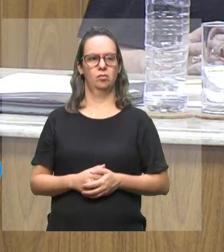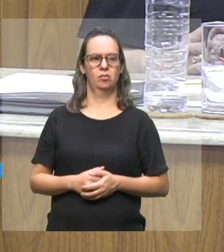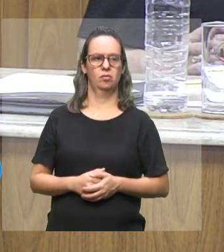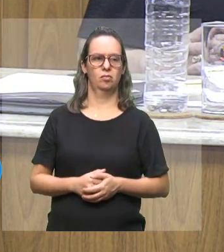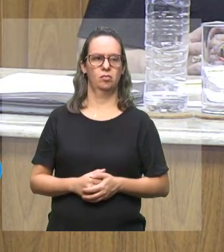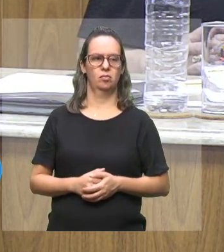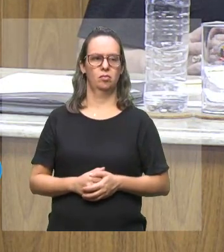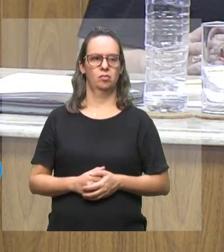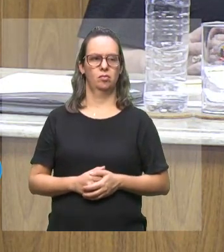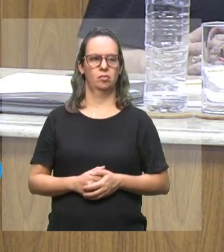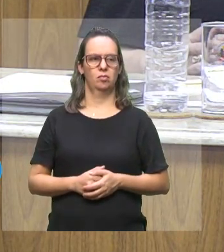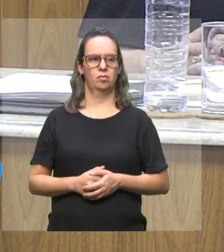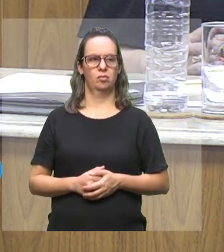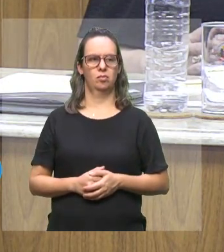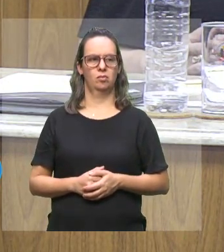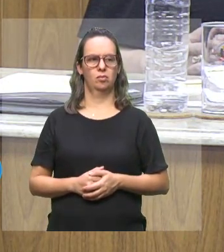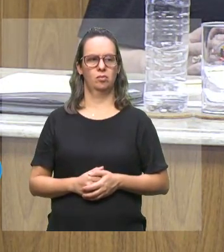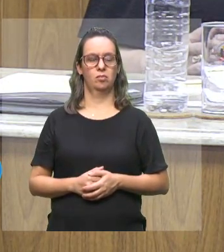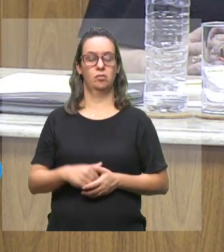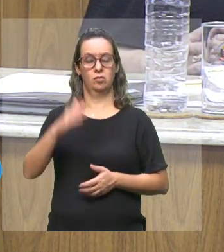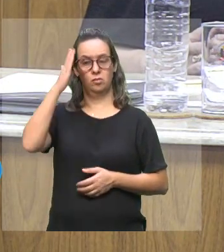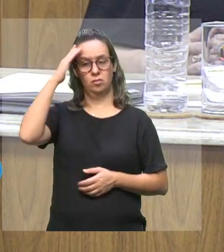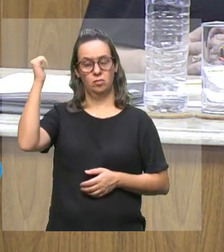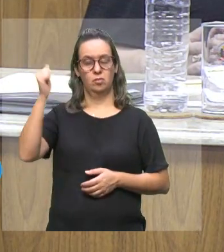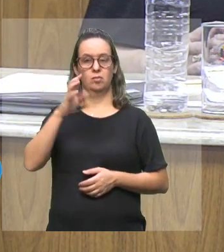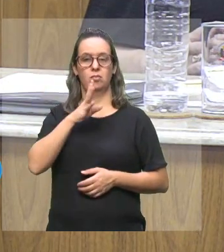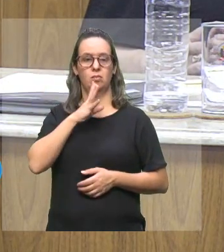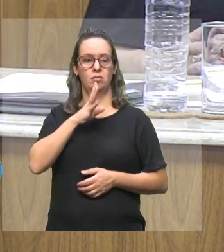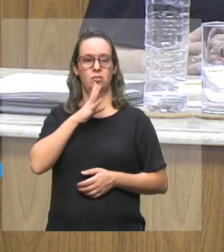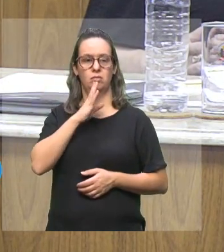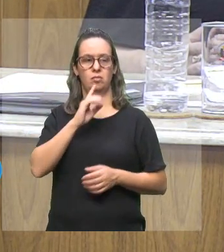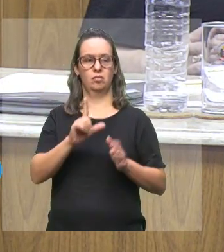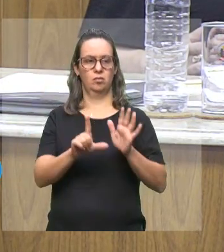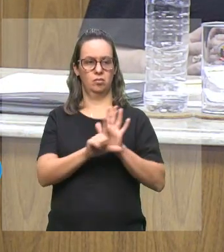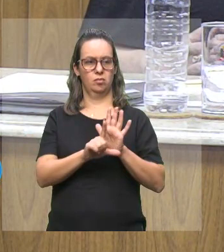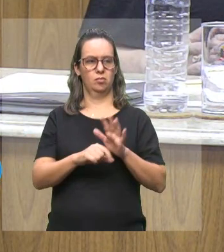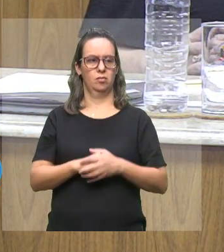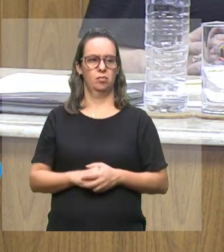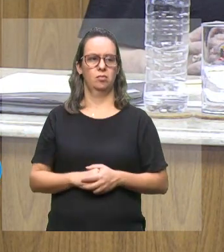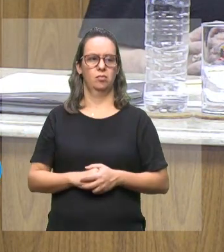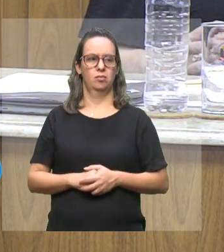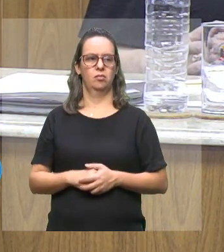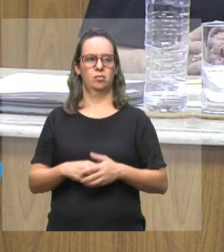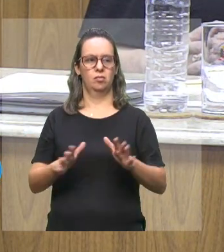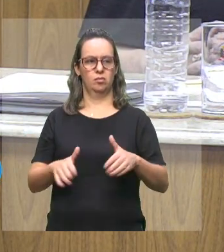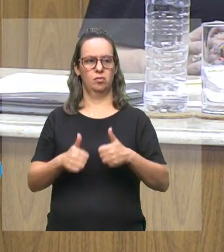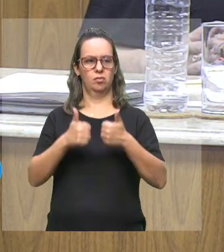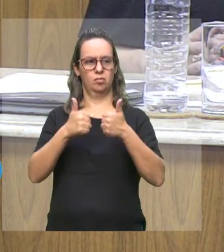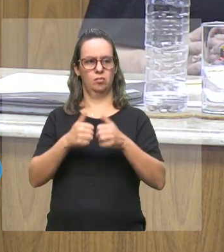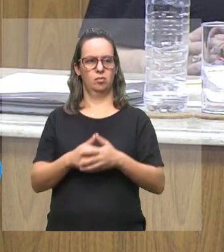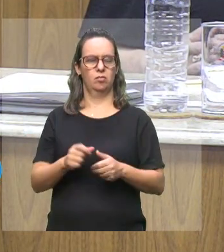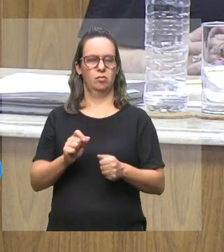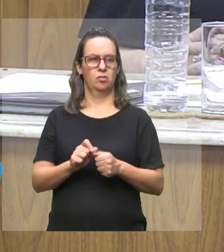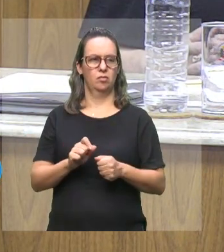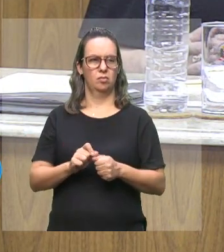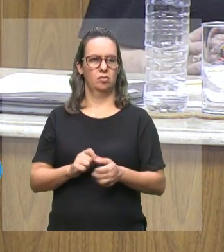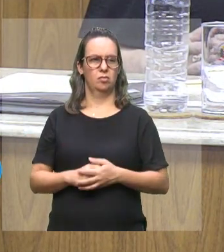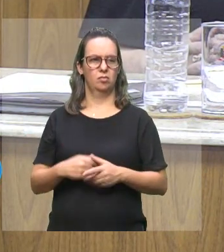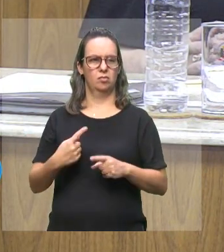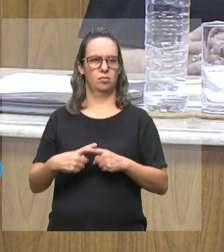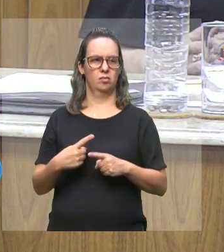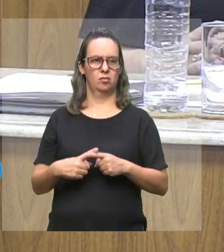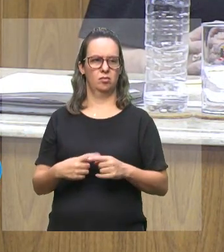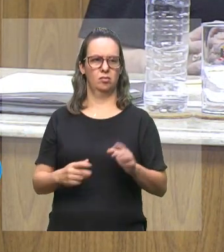oriundo também do Tribunal de Contas, e chegamos à conclusão que a melhor forma seria por adiantamento, razão pela qual